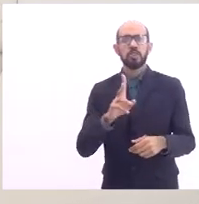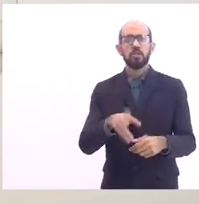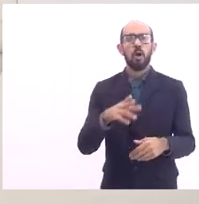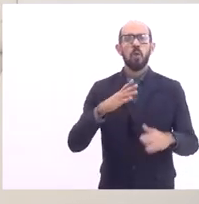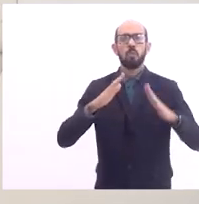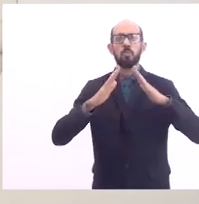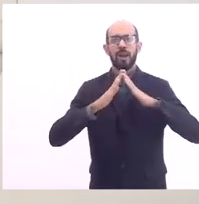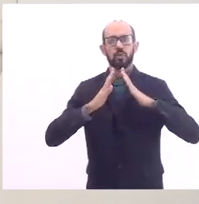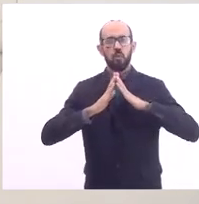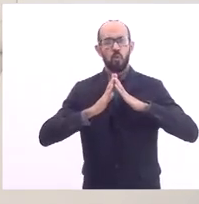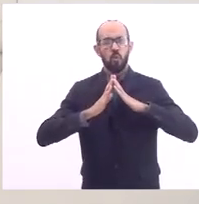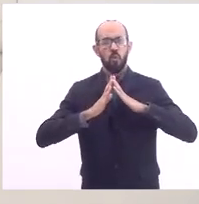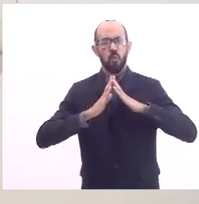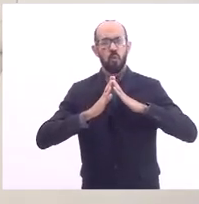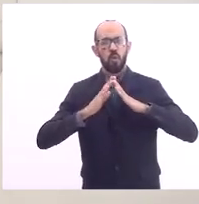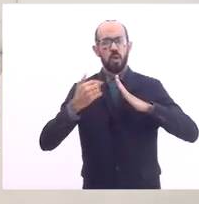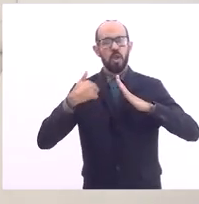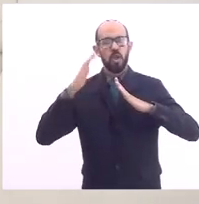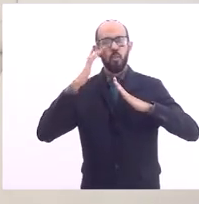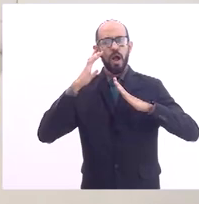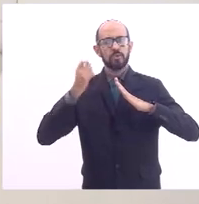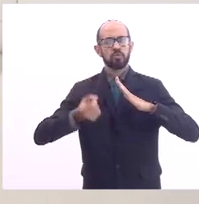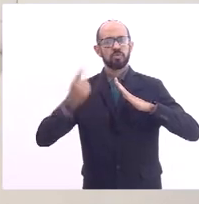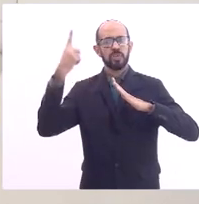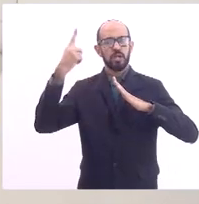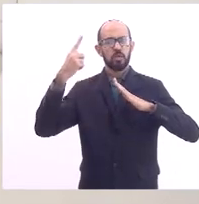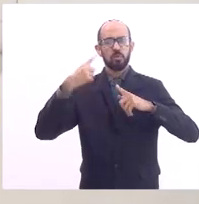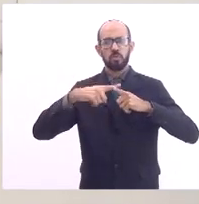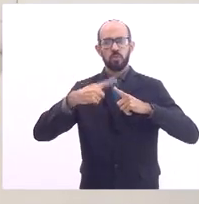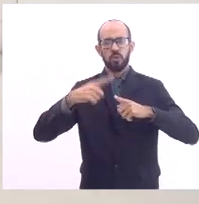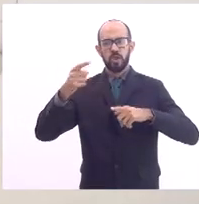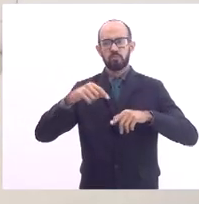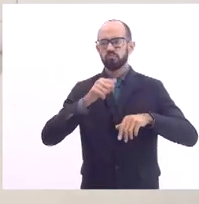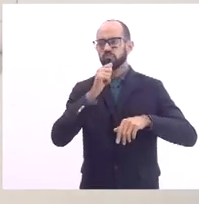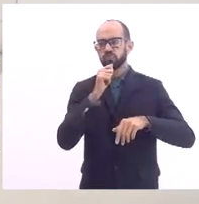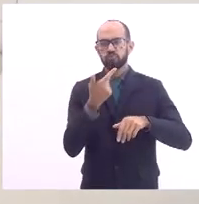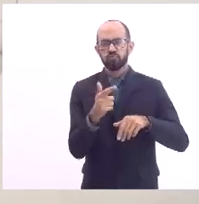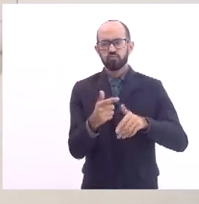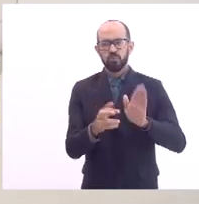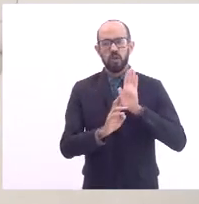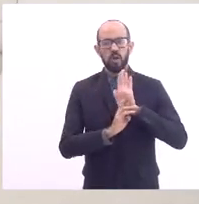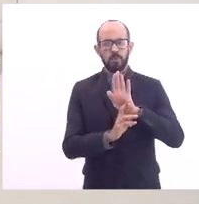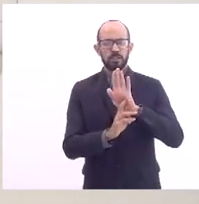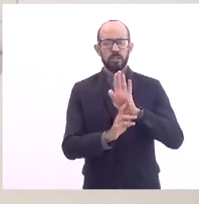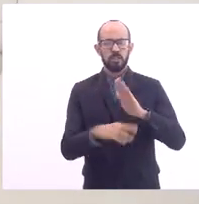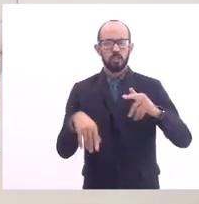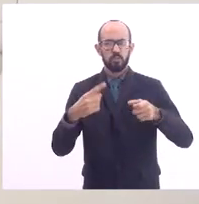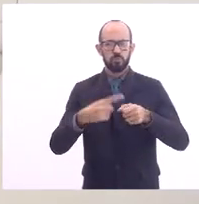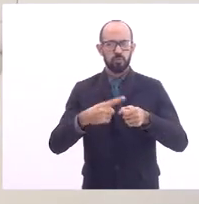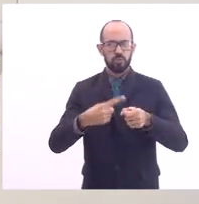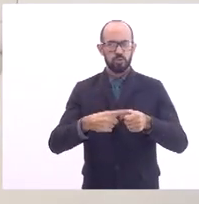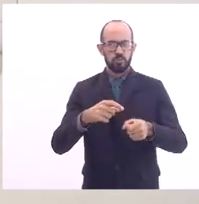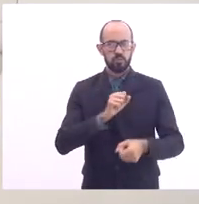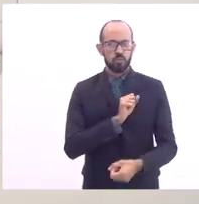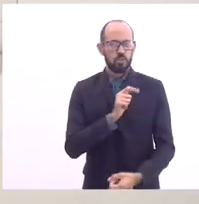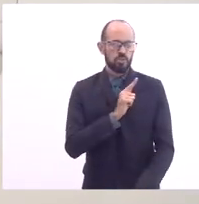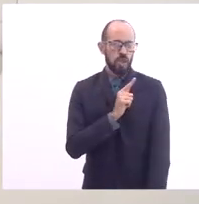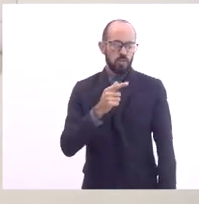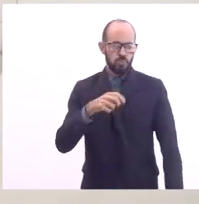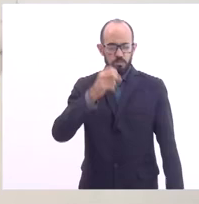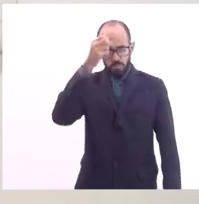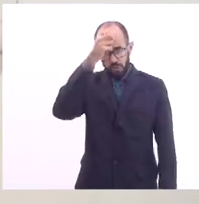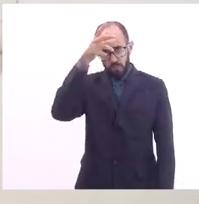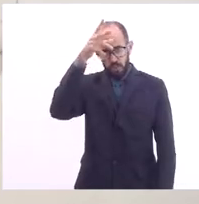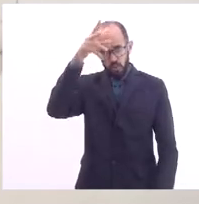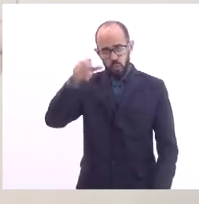eu gostaria até, eu acho até estranho, porque que não tem ninguém aqui representando aqui do município, lá de São Gonçalo, né? Da prefeitura,